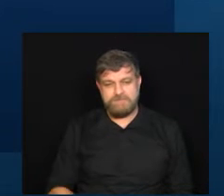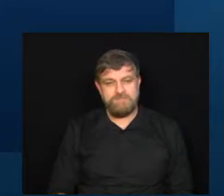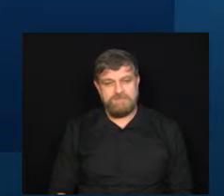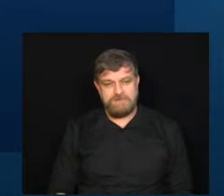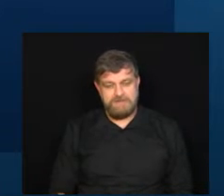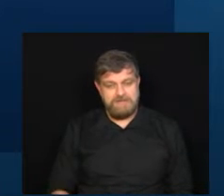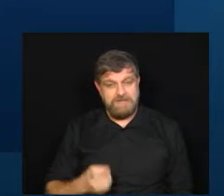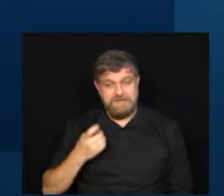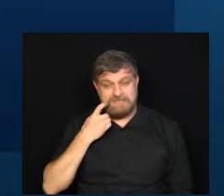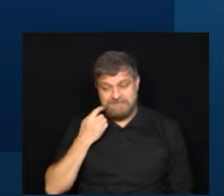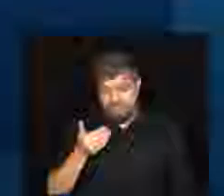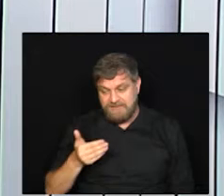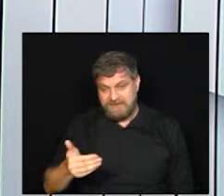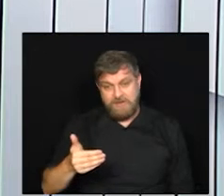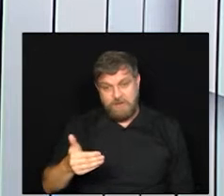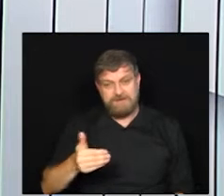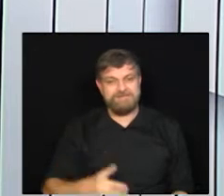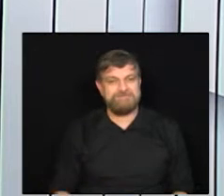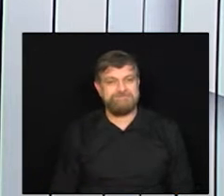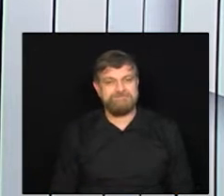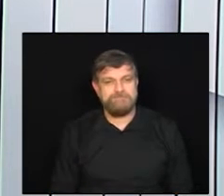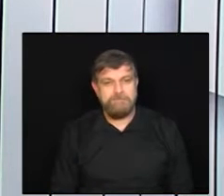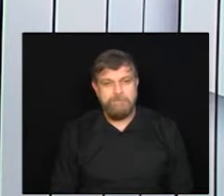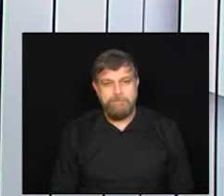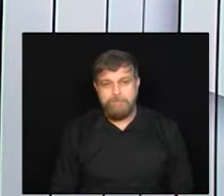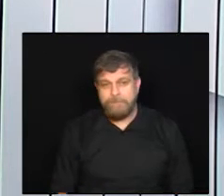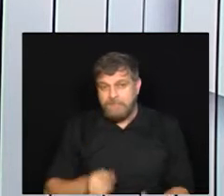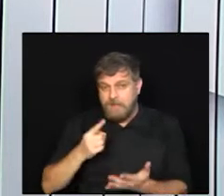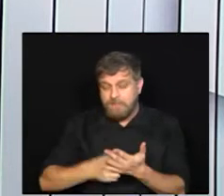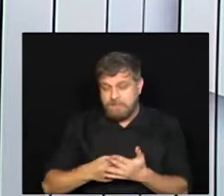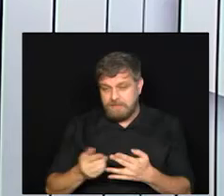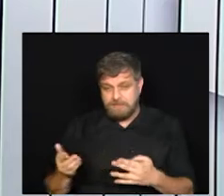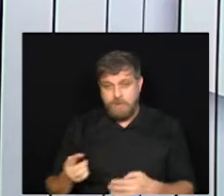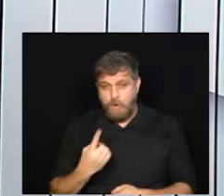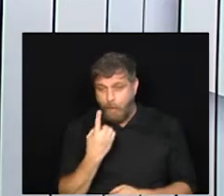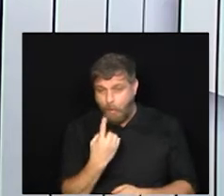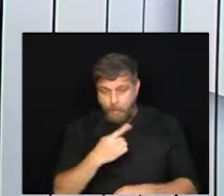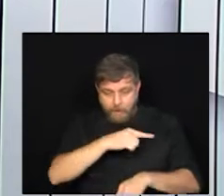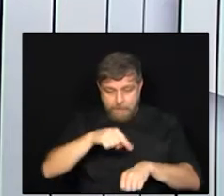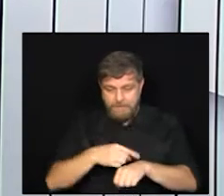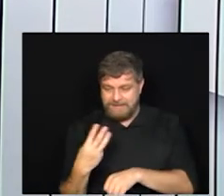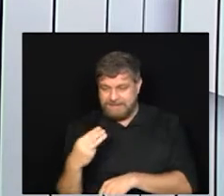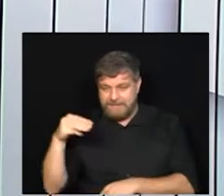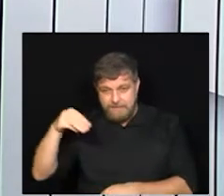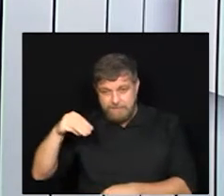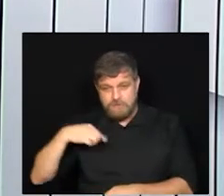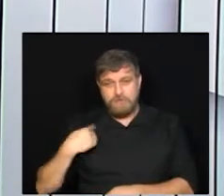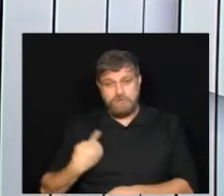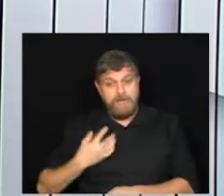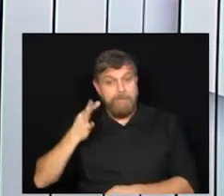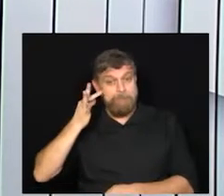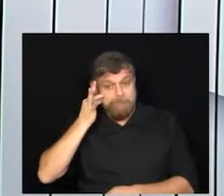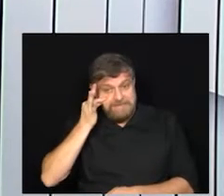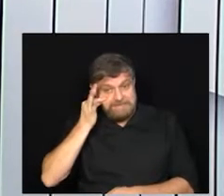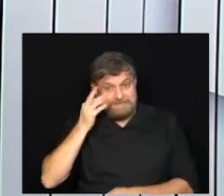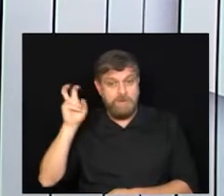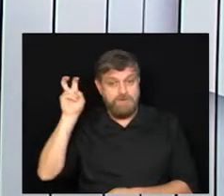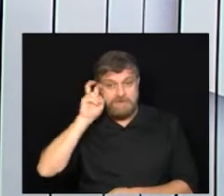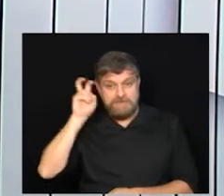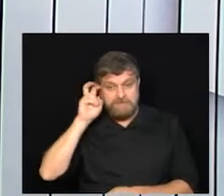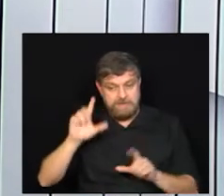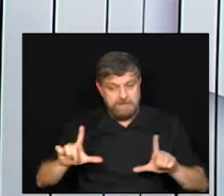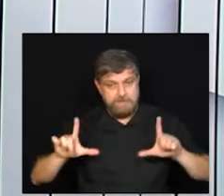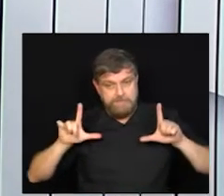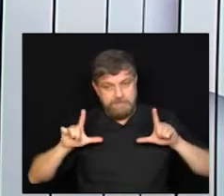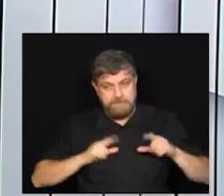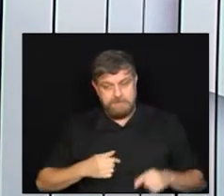nesta sexta-feira. Vamos fazer o seguinte, 1h03, nós estamos ao vivo nesta quinta-feira, a gente